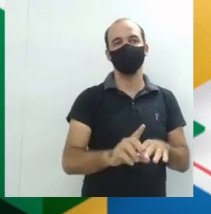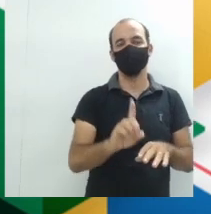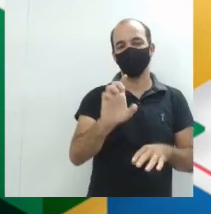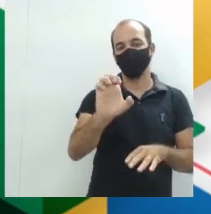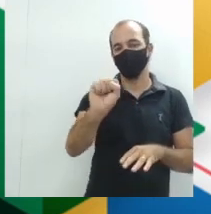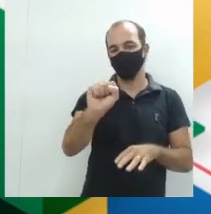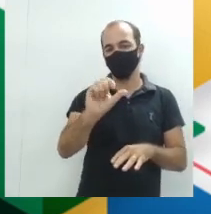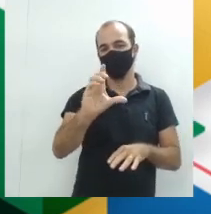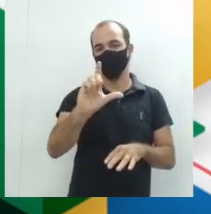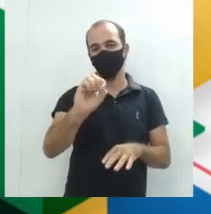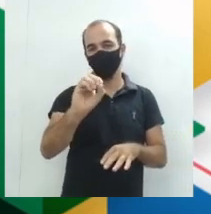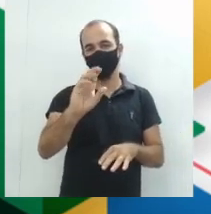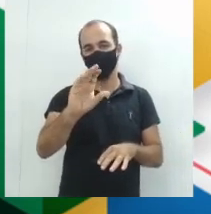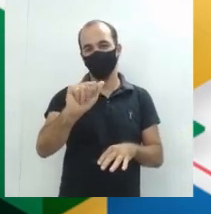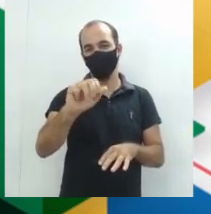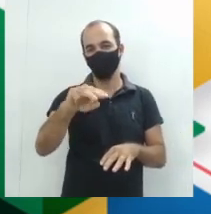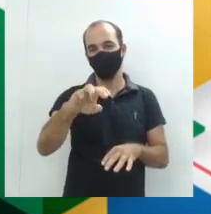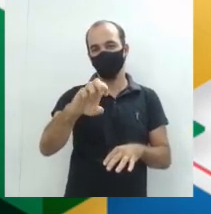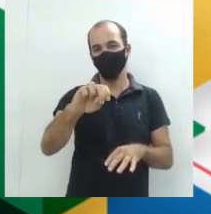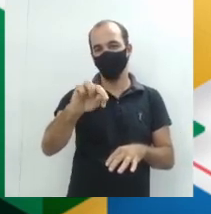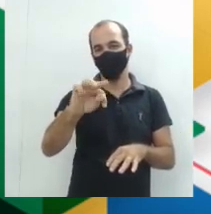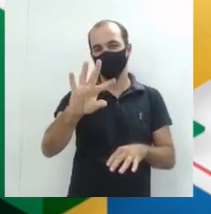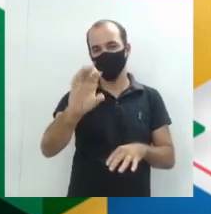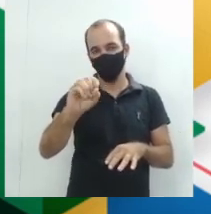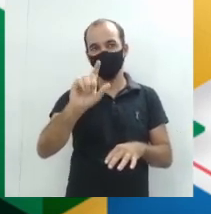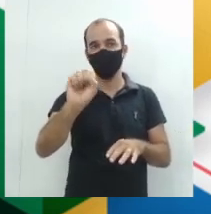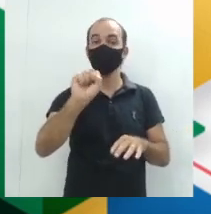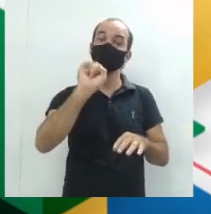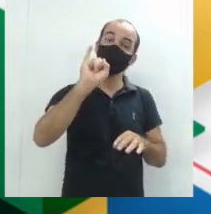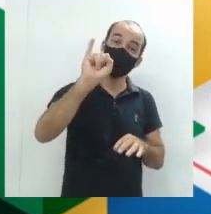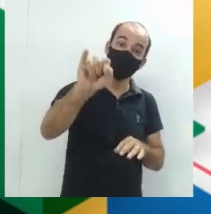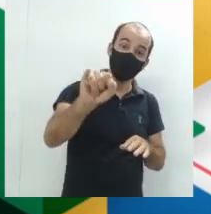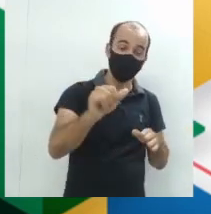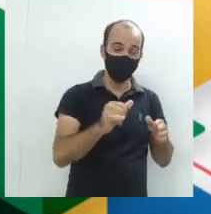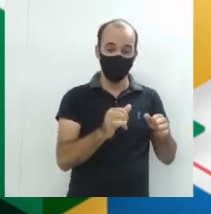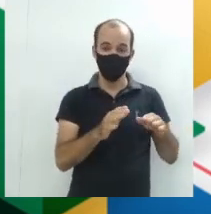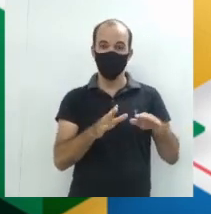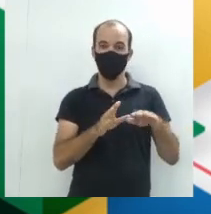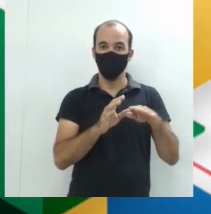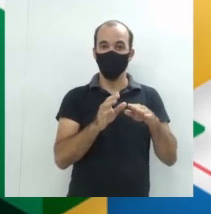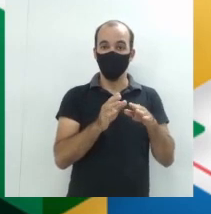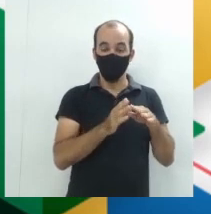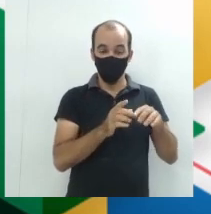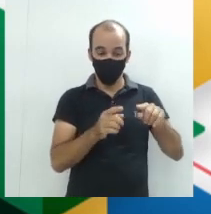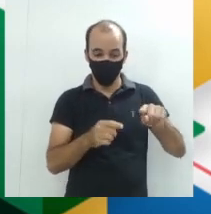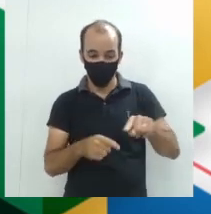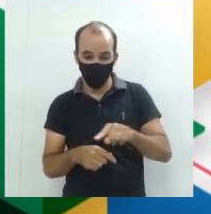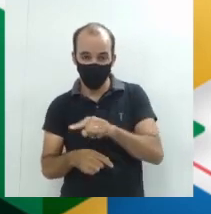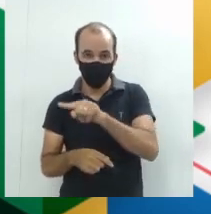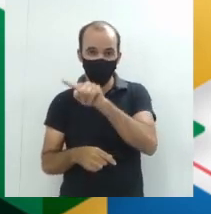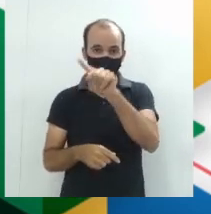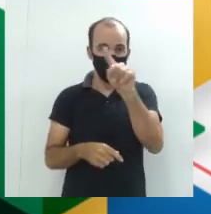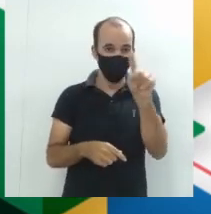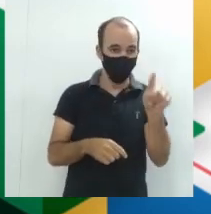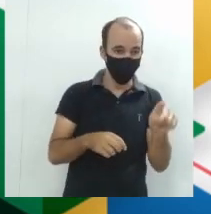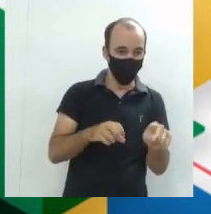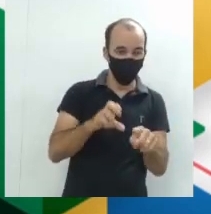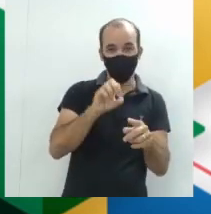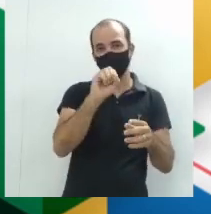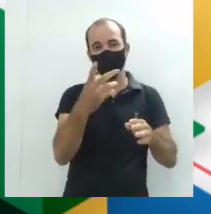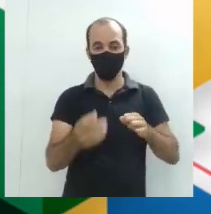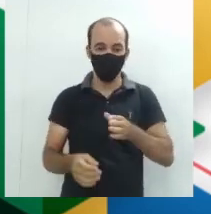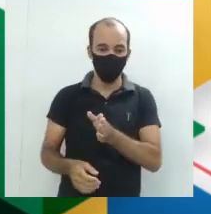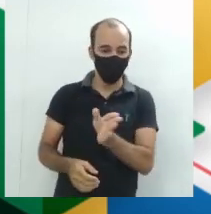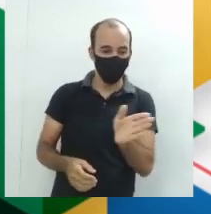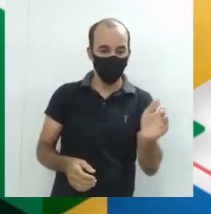a trajetória for curvilínea, se a trajetória for circular, o valor do vetor deslocamento